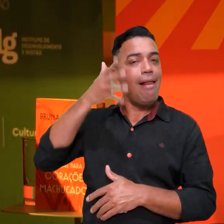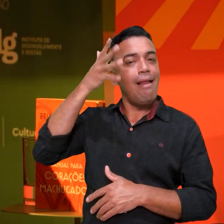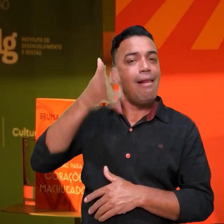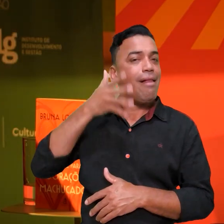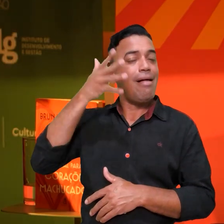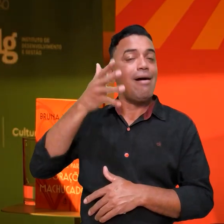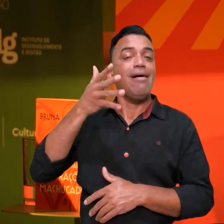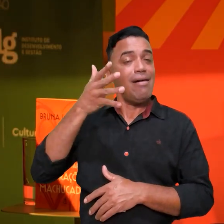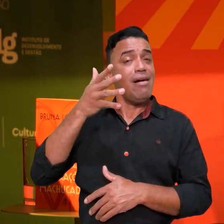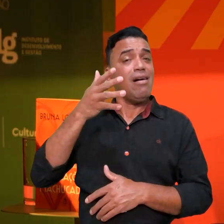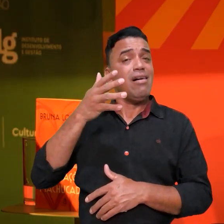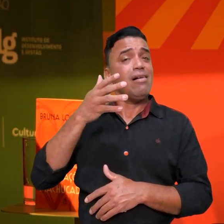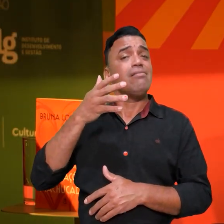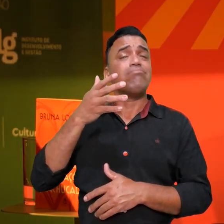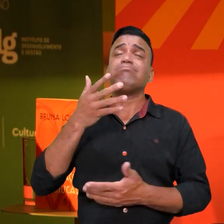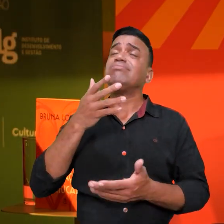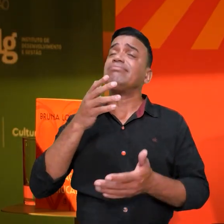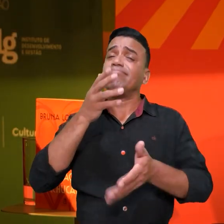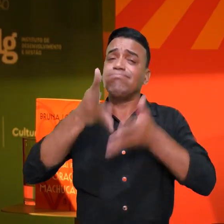de fé. Ele dizia isso o tempo todo.